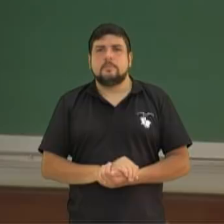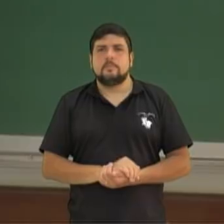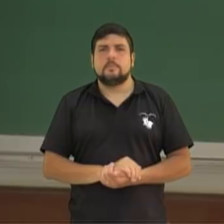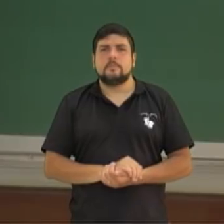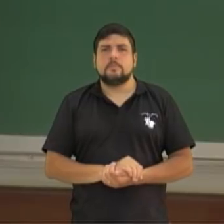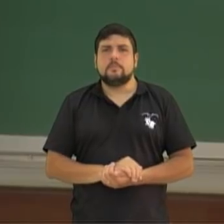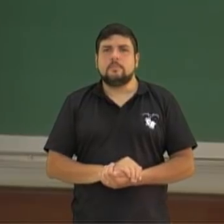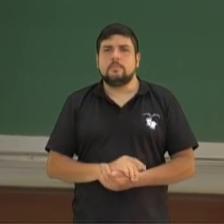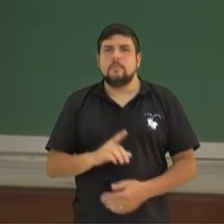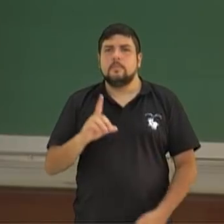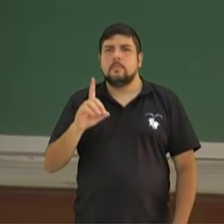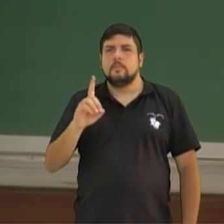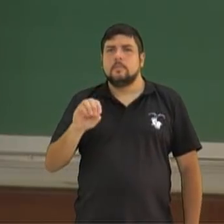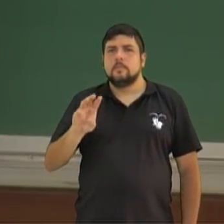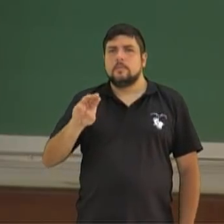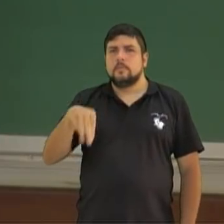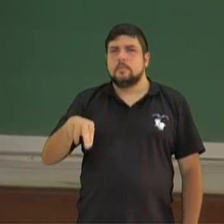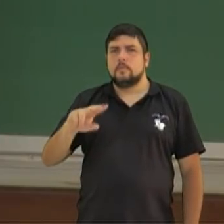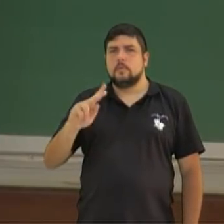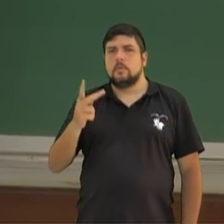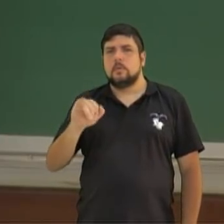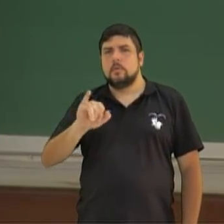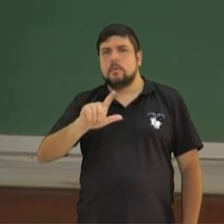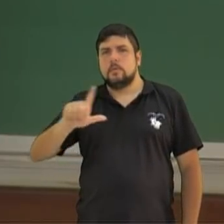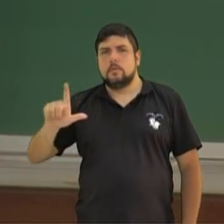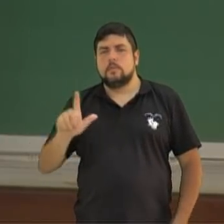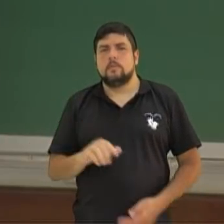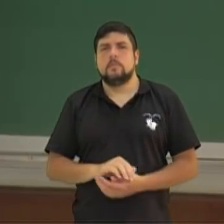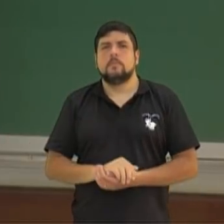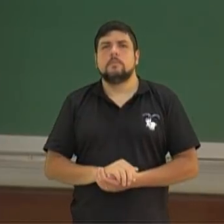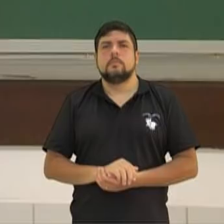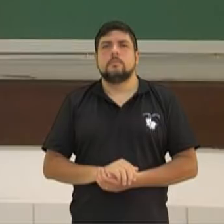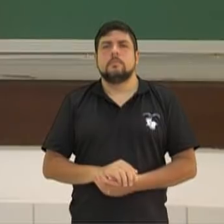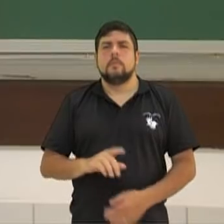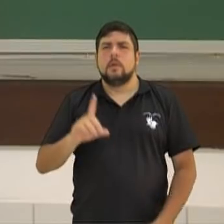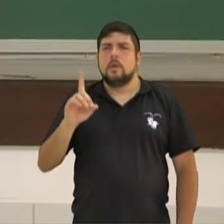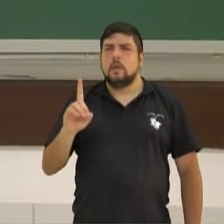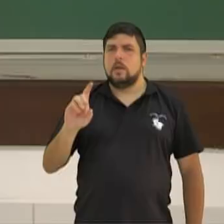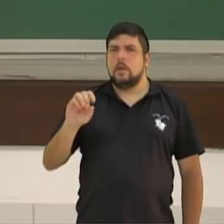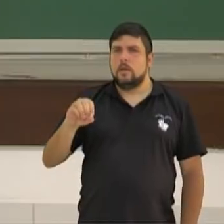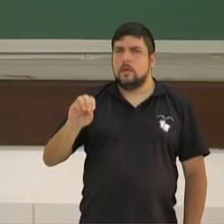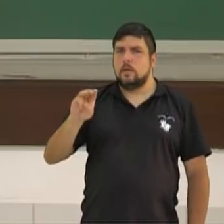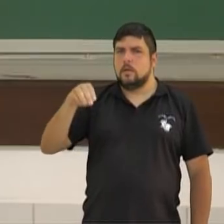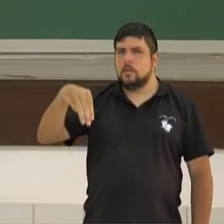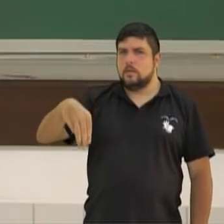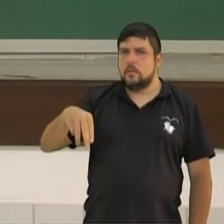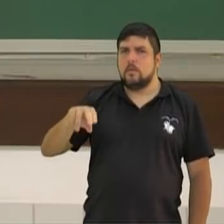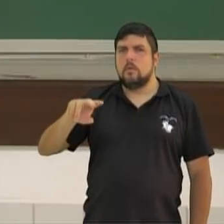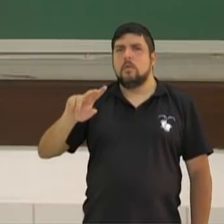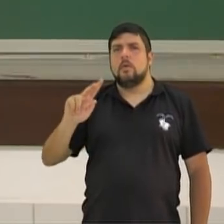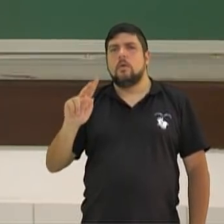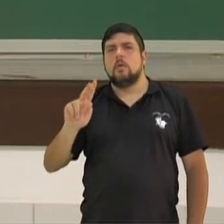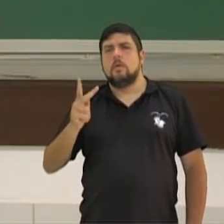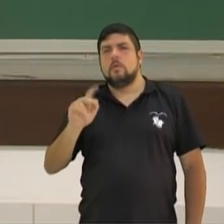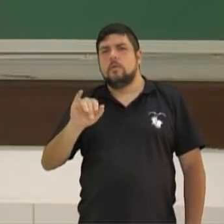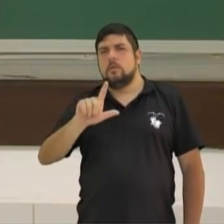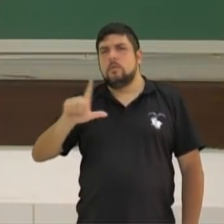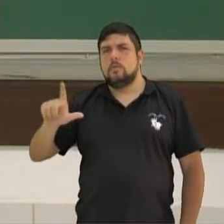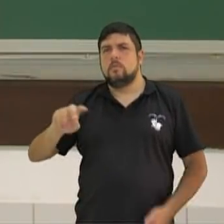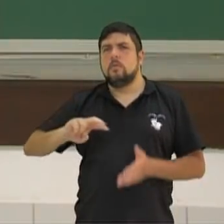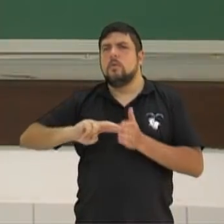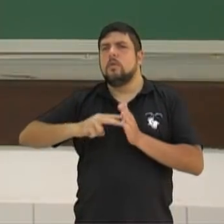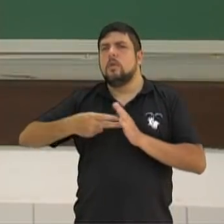O downhill e o enduro. O downhill, né? Downhill significa o quê? Para baixo,